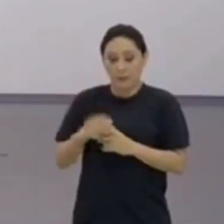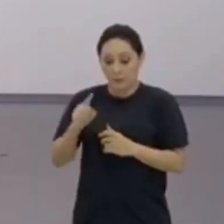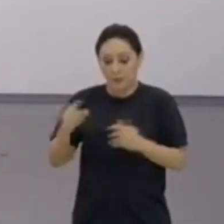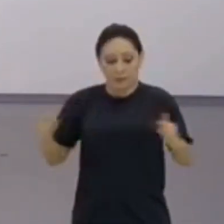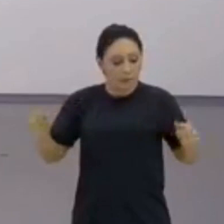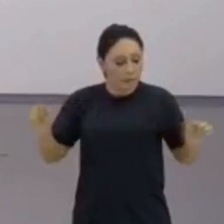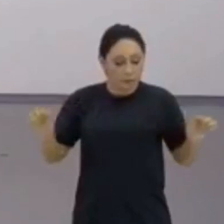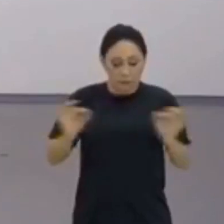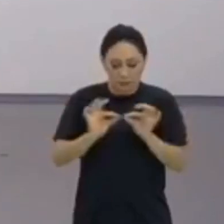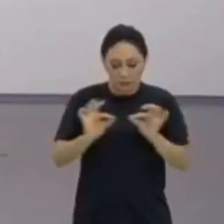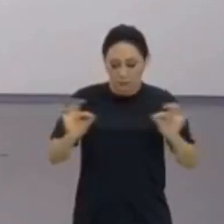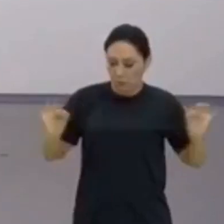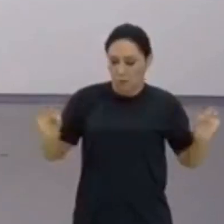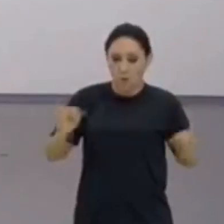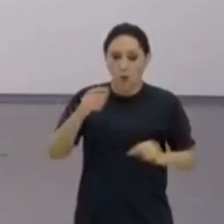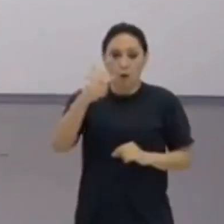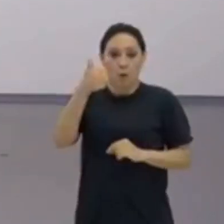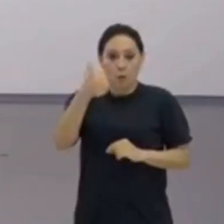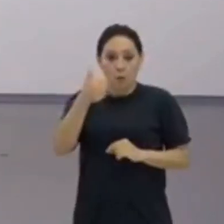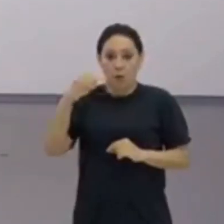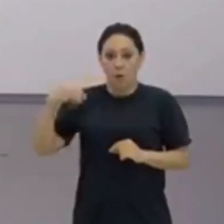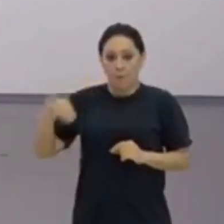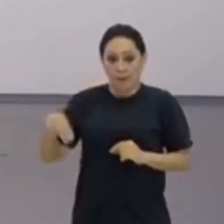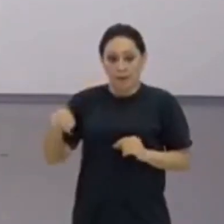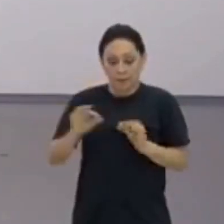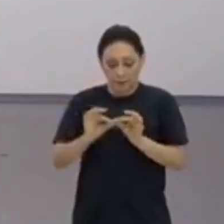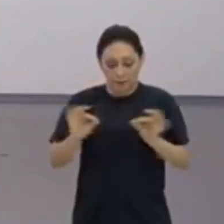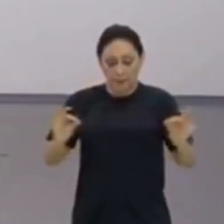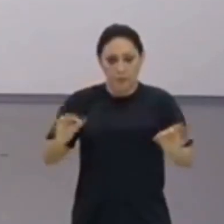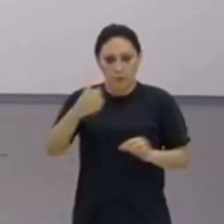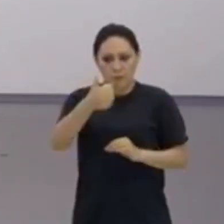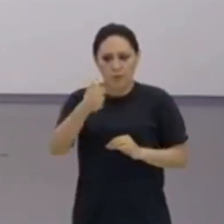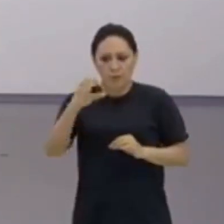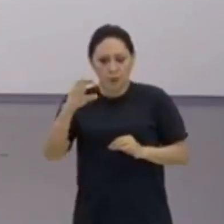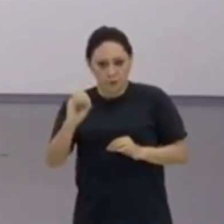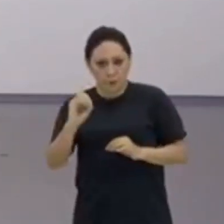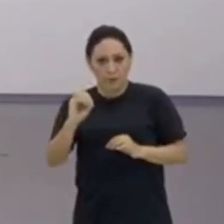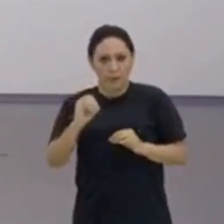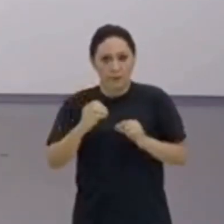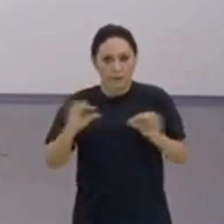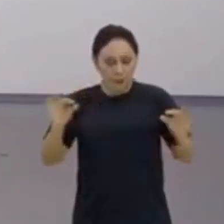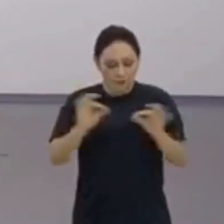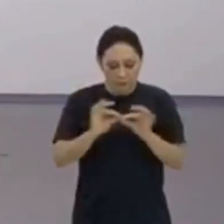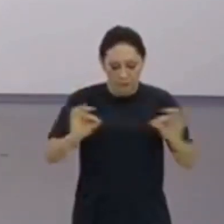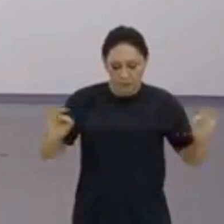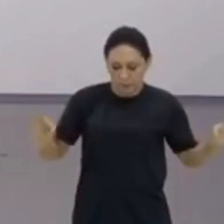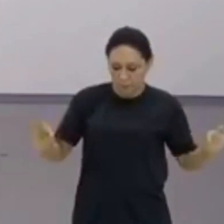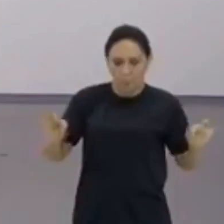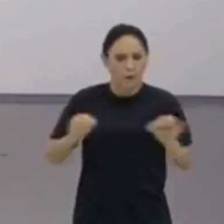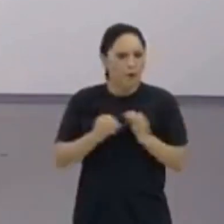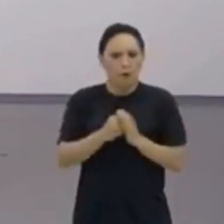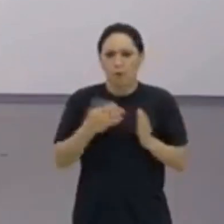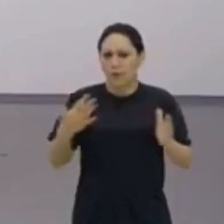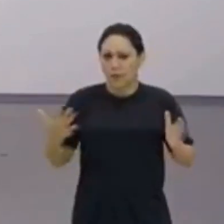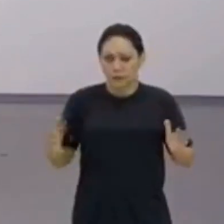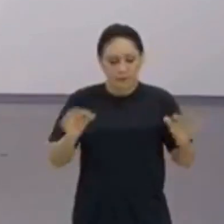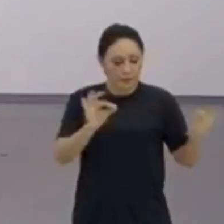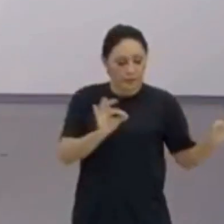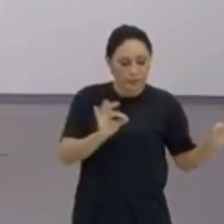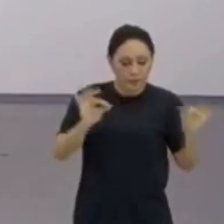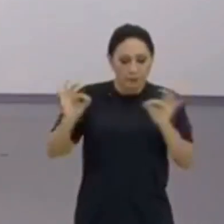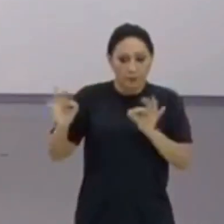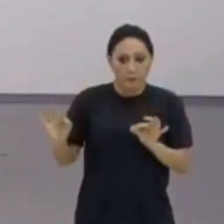métrica medindo 1 metro, você vai ver, se você está dizendo que são 10 metros, você vai conseguir encaixar essa fita métrica quantas vezes? Uma após a